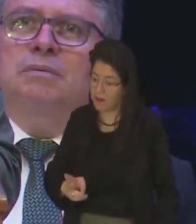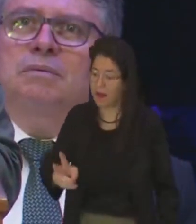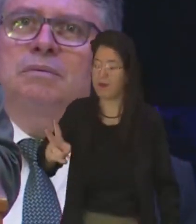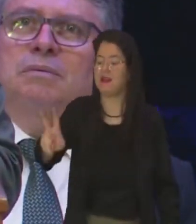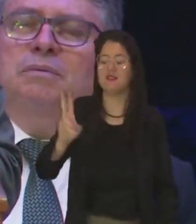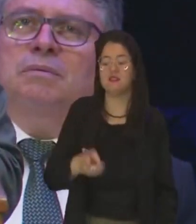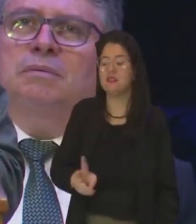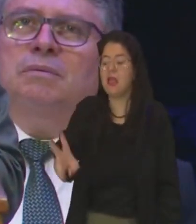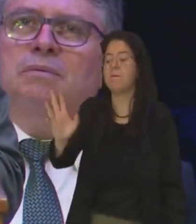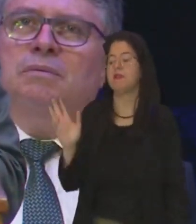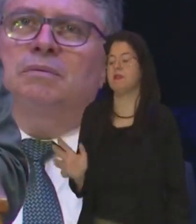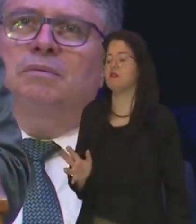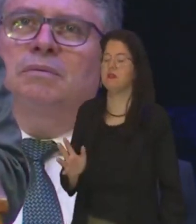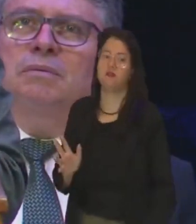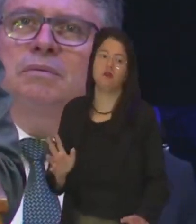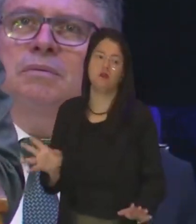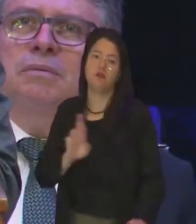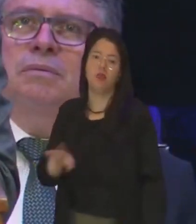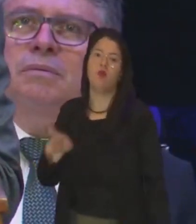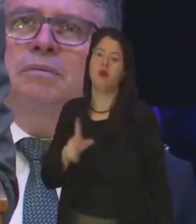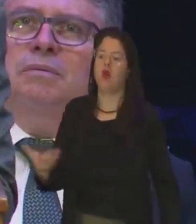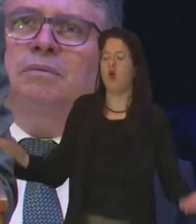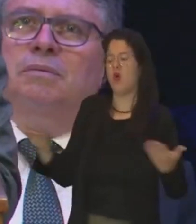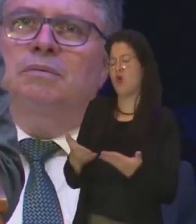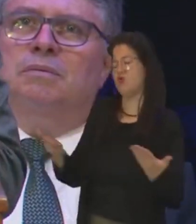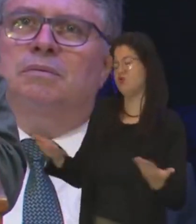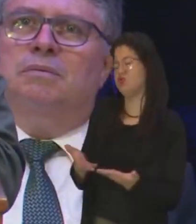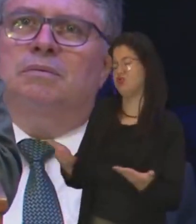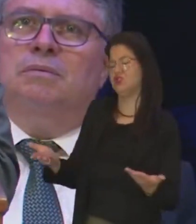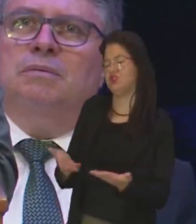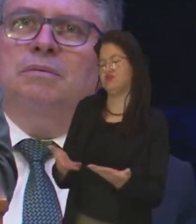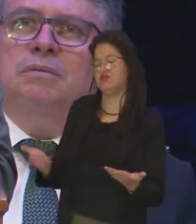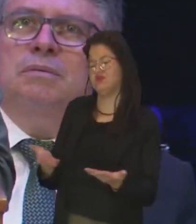é sempre. Não fique naquela, hoje eu não